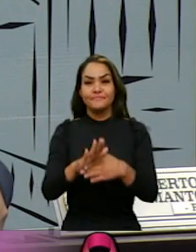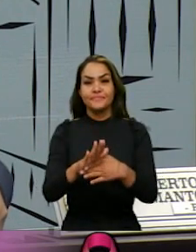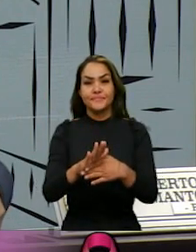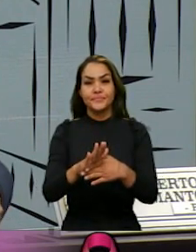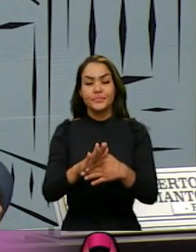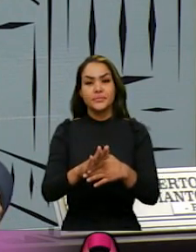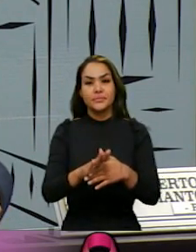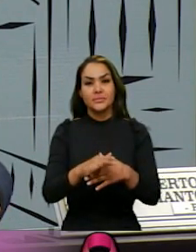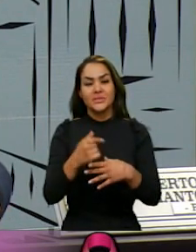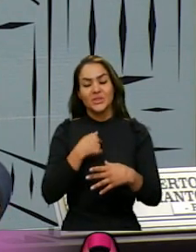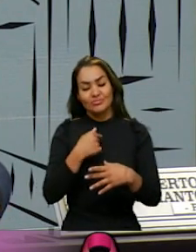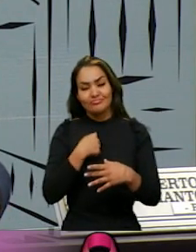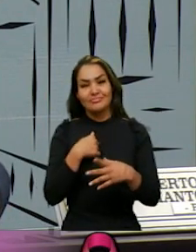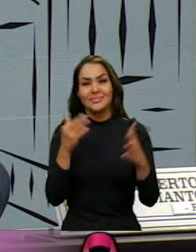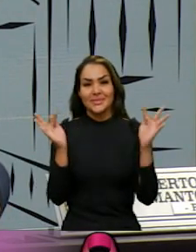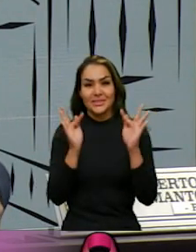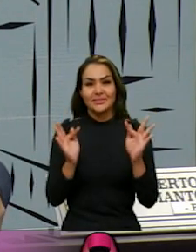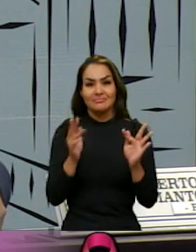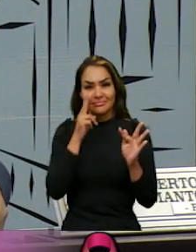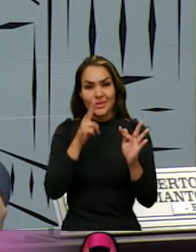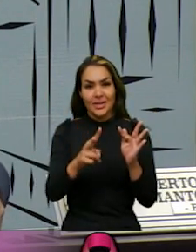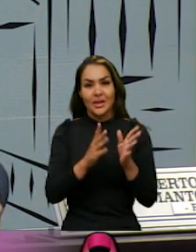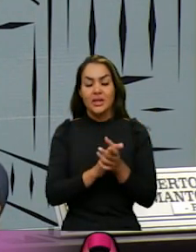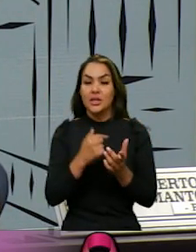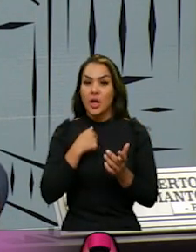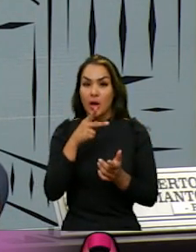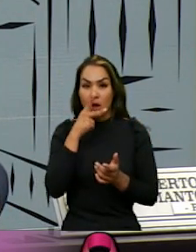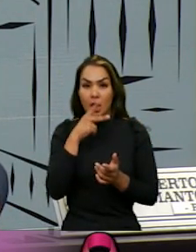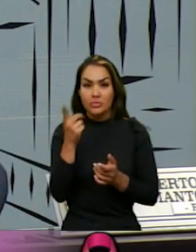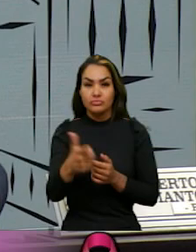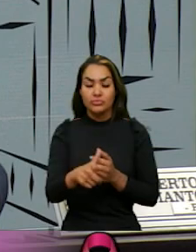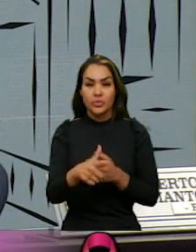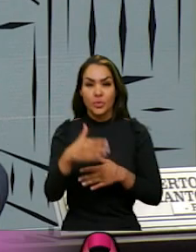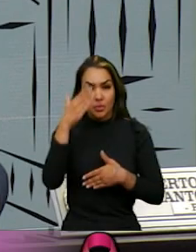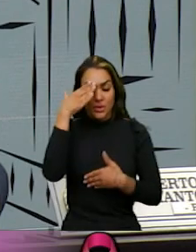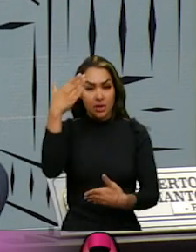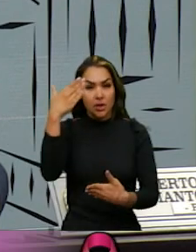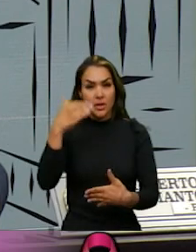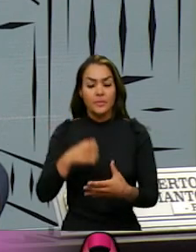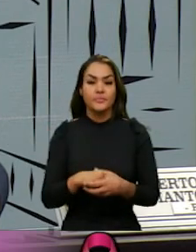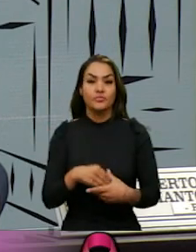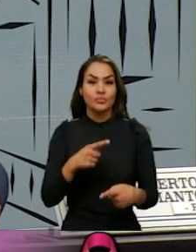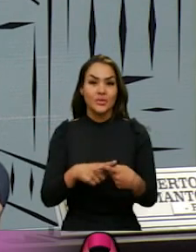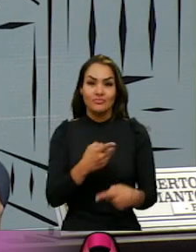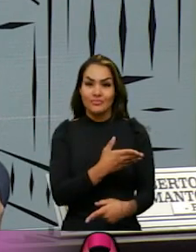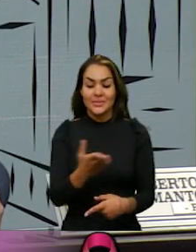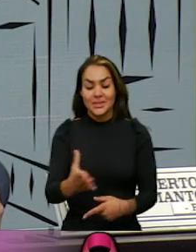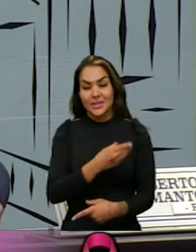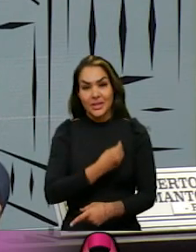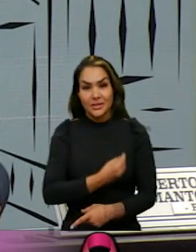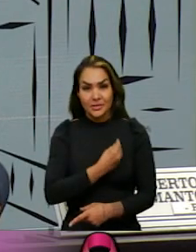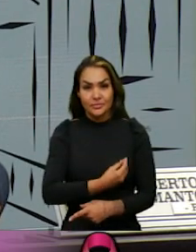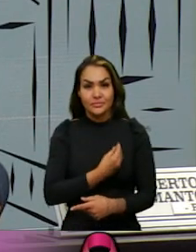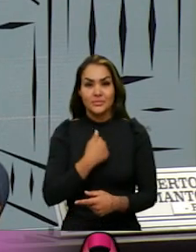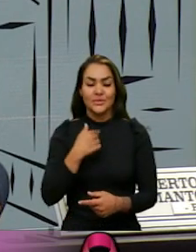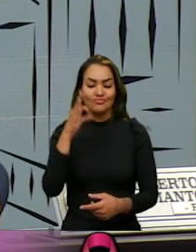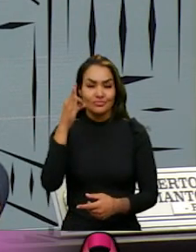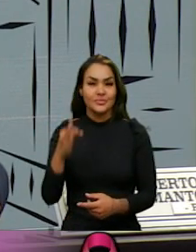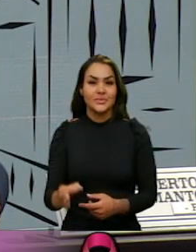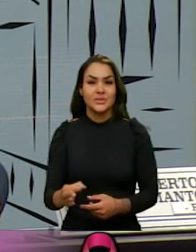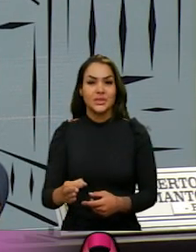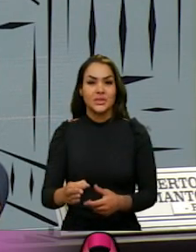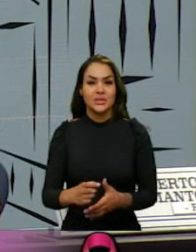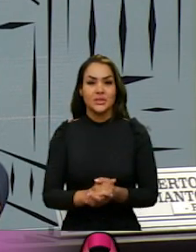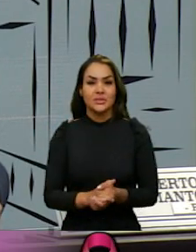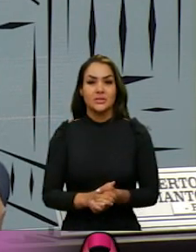é muito emocionante. Eu só quero dizer mais uma vez, muito obrigado por vocês existirem. Tenho certeza que já